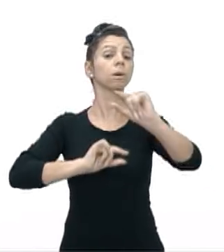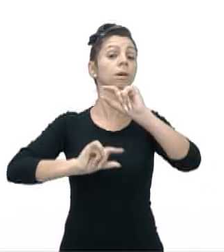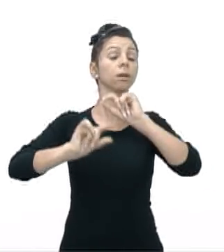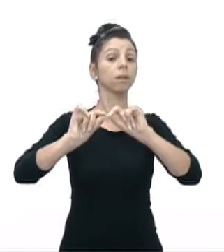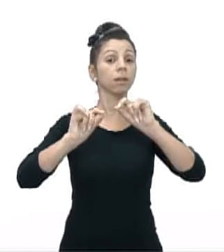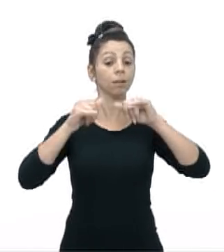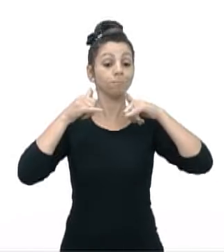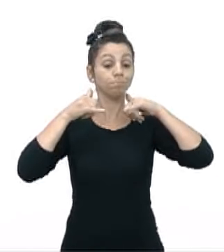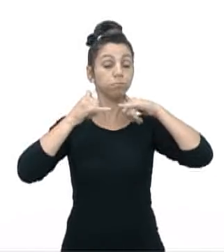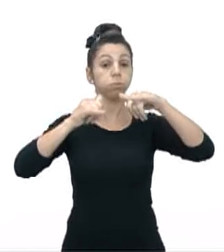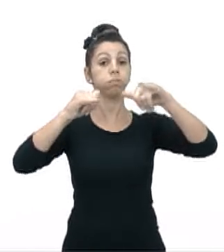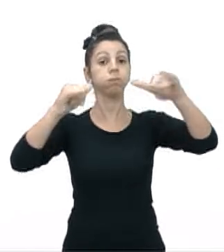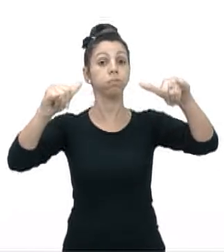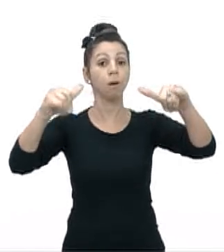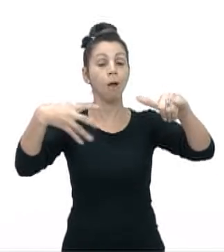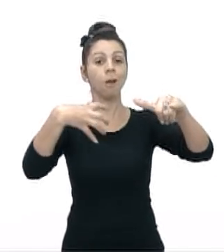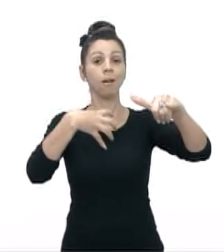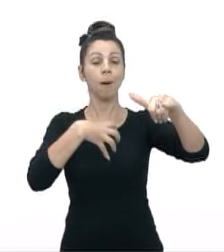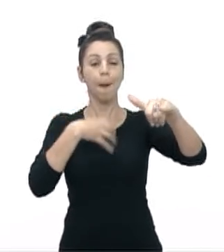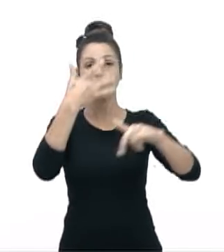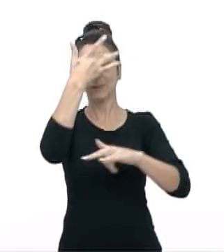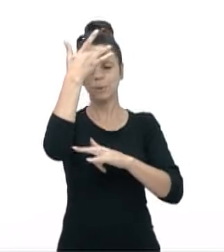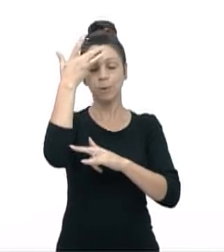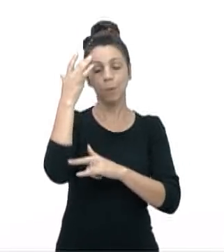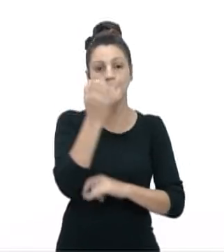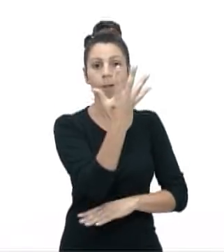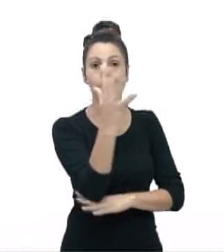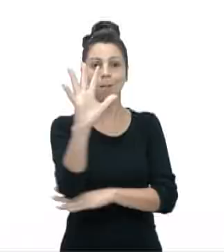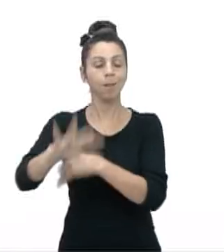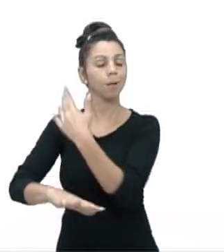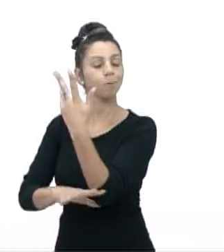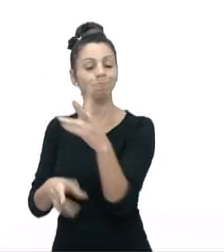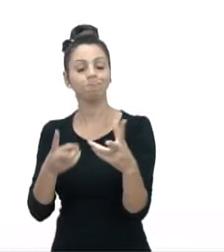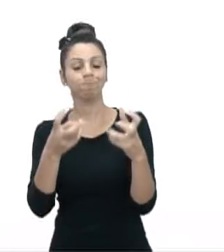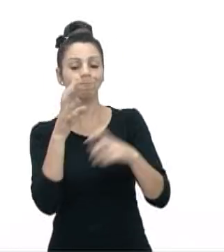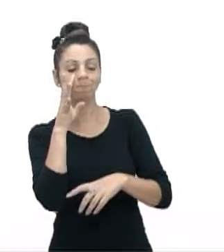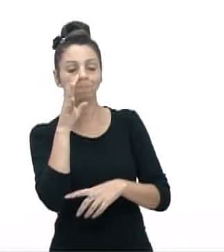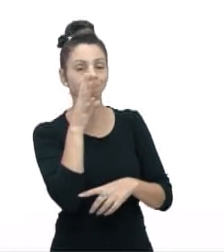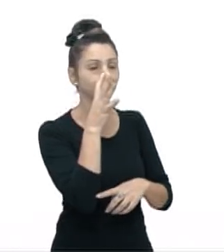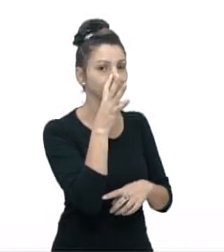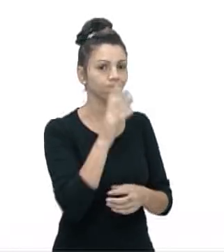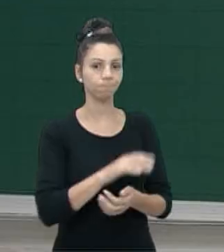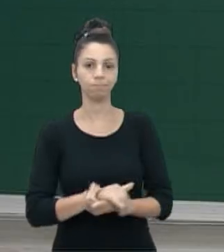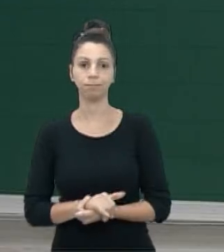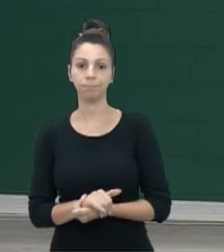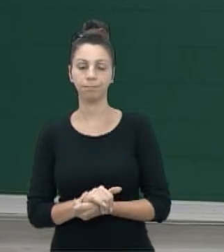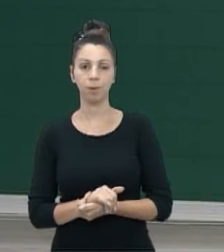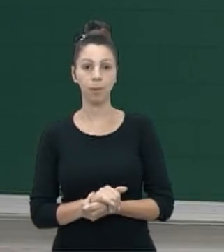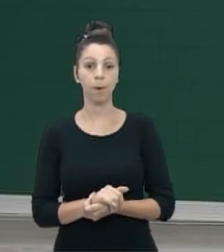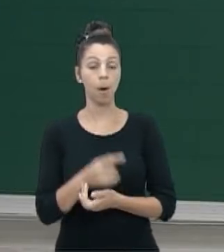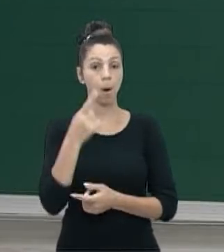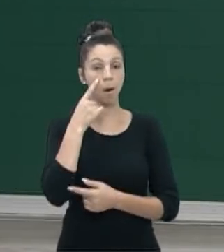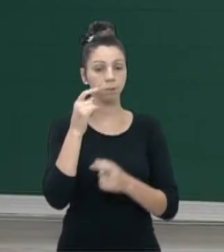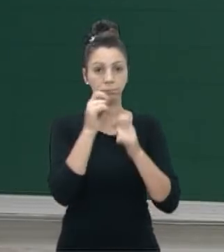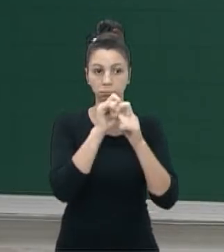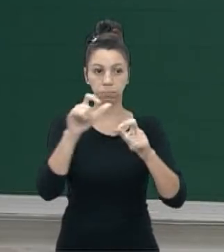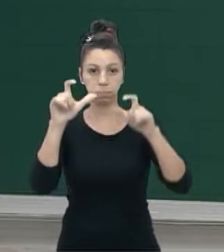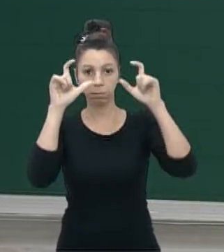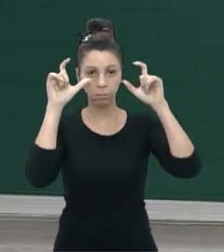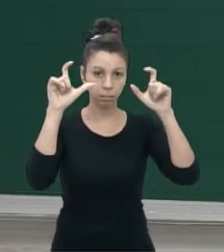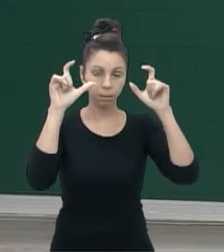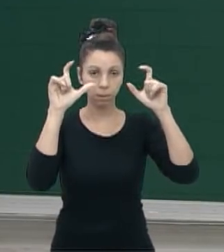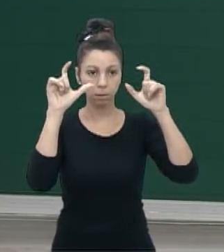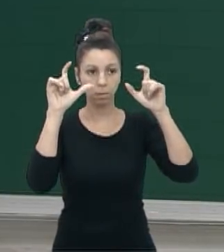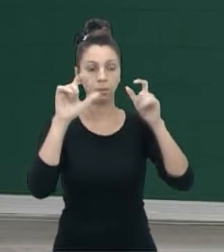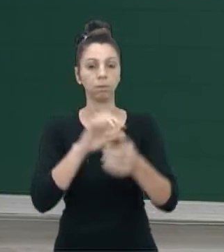fazer propaganda e sensibilizar para questões ambientais. Eu vou chamar a atenção com relação aqui